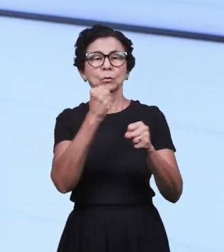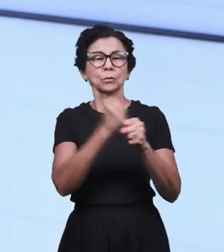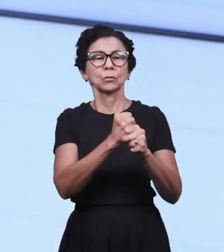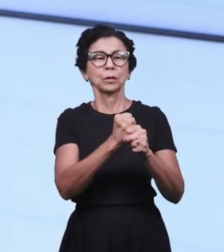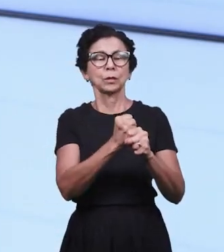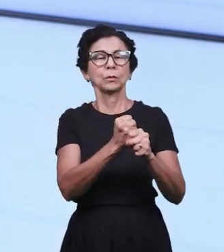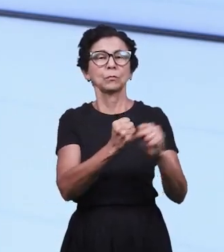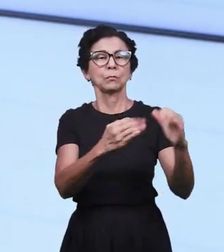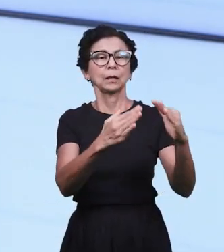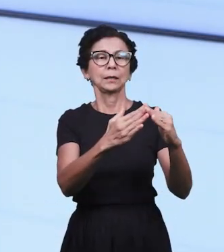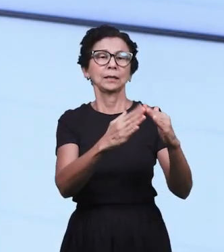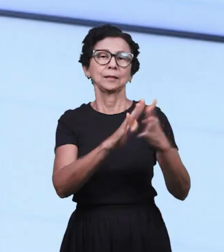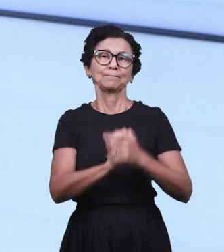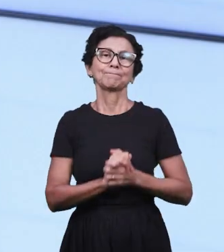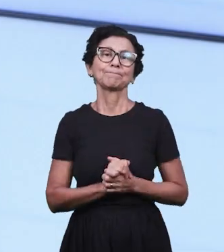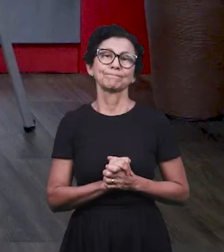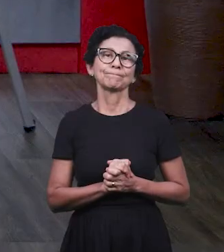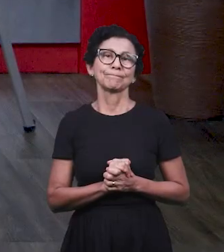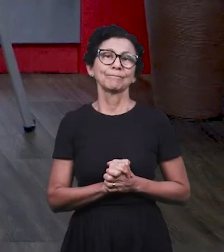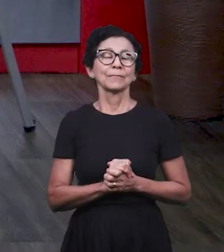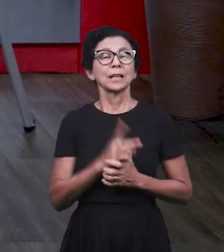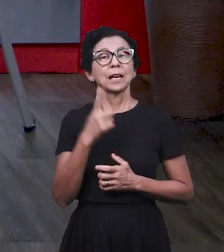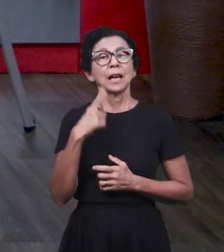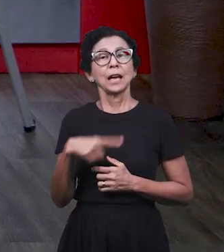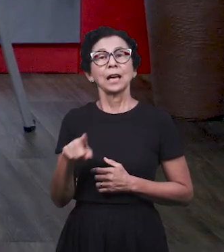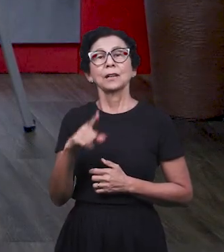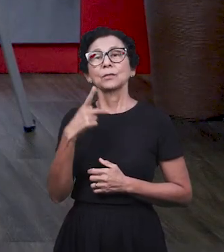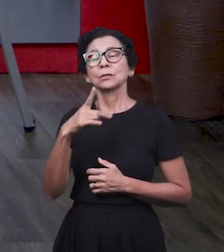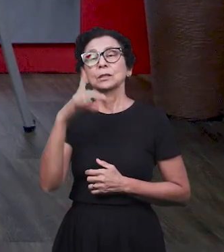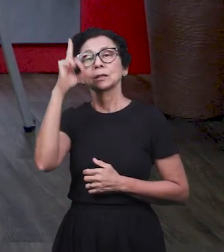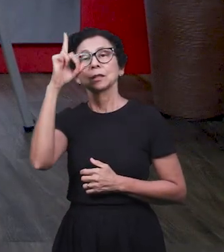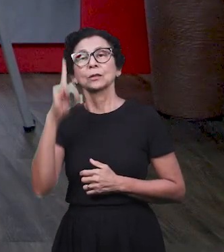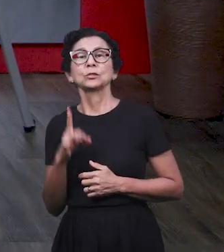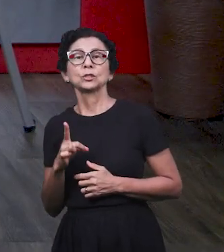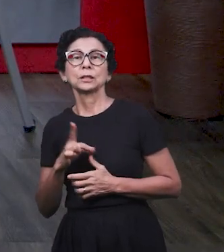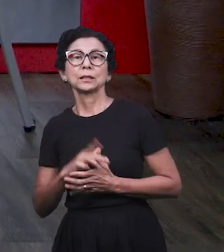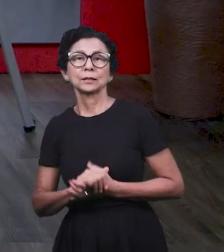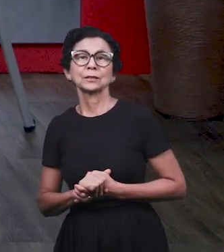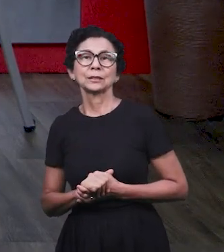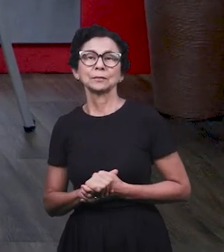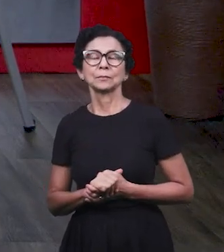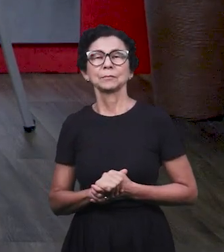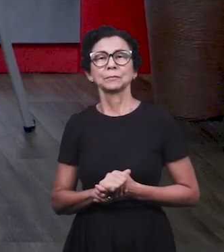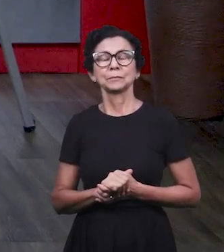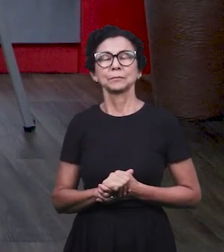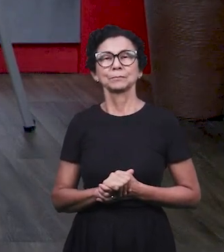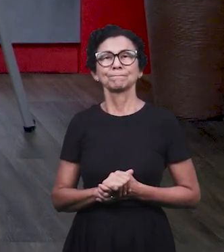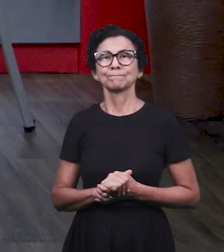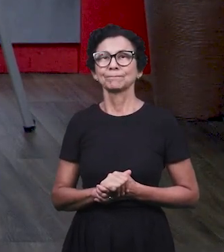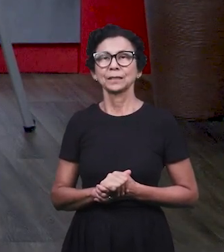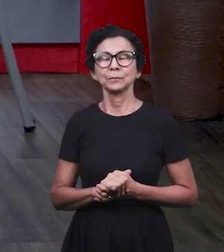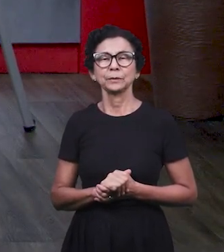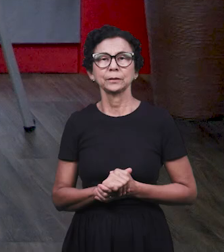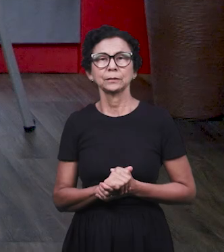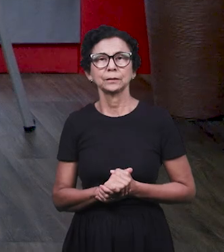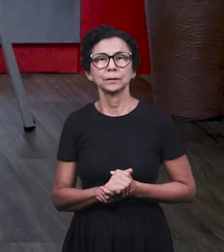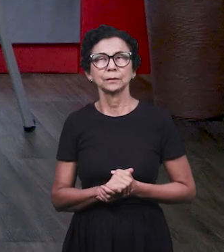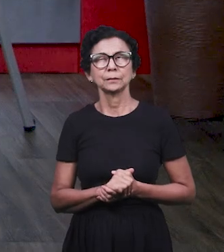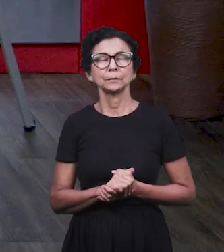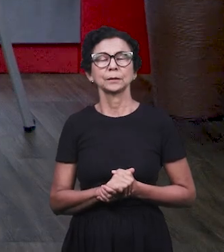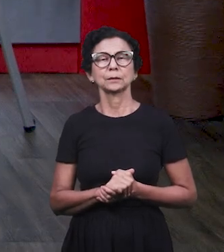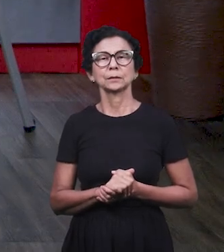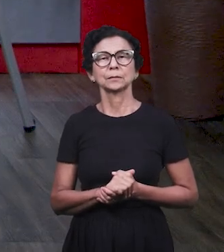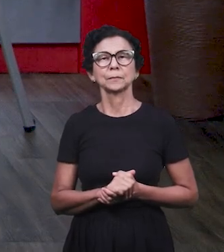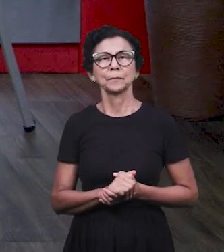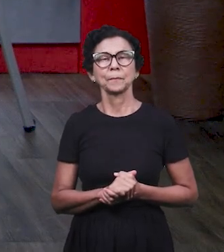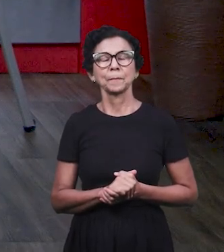financeira, pelas benfeitorias. Exatamente. Uma compensação financeira pela benfeitoria. Somente isso. Agora,